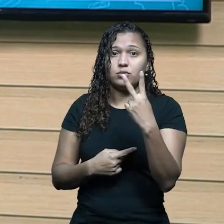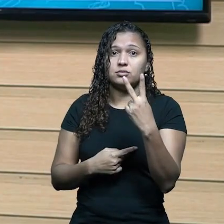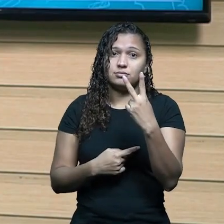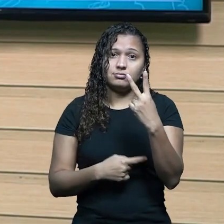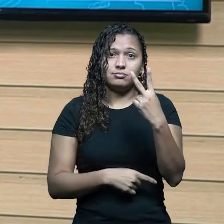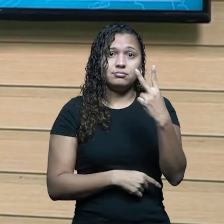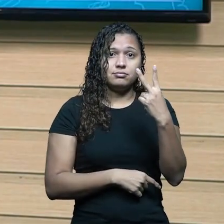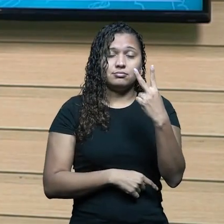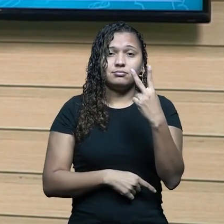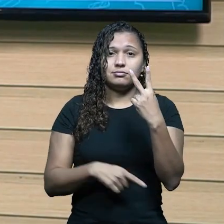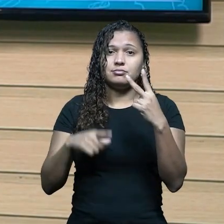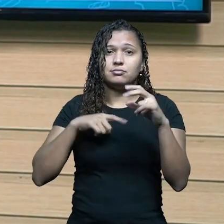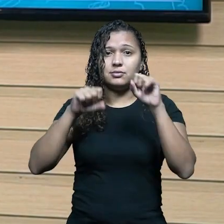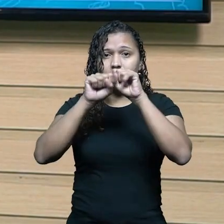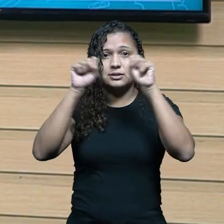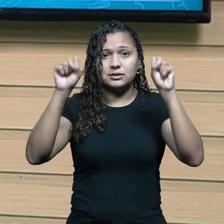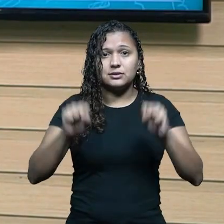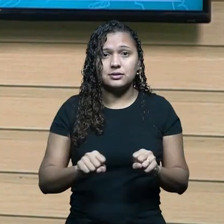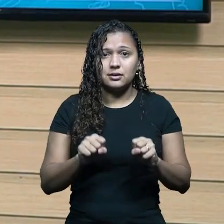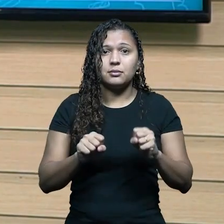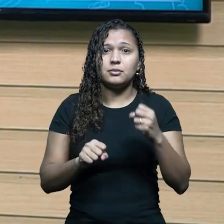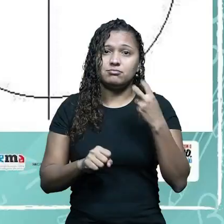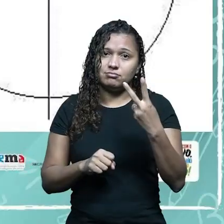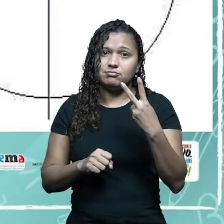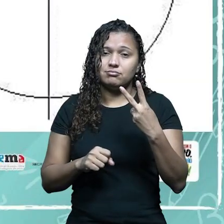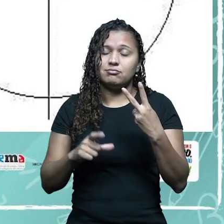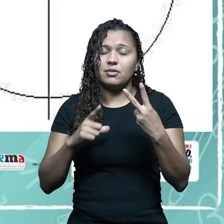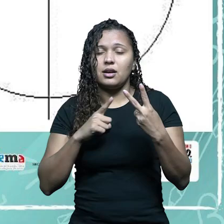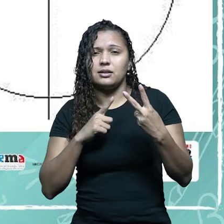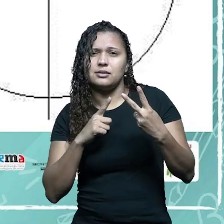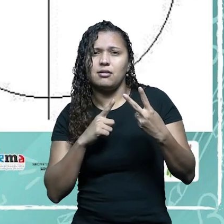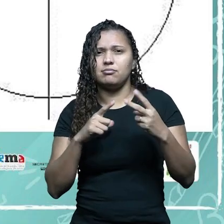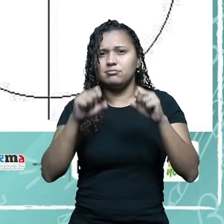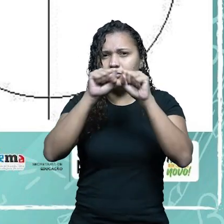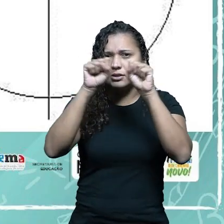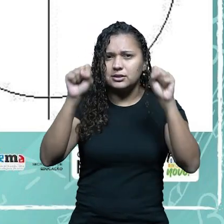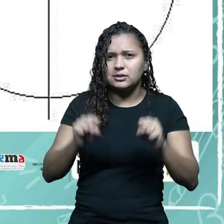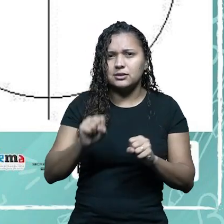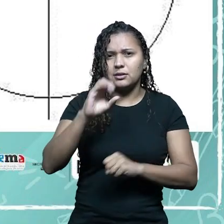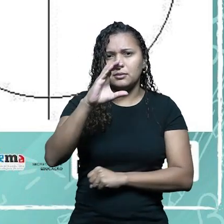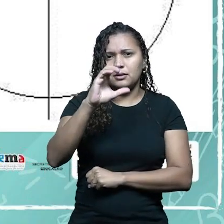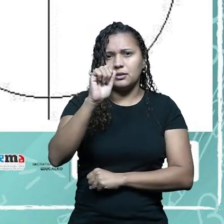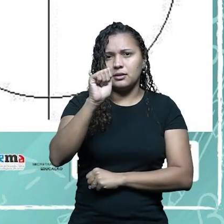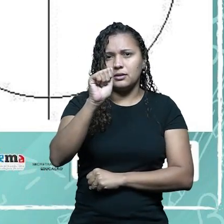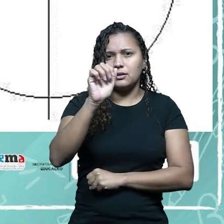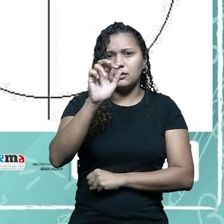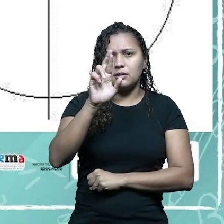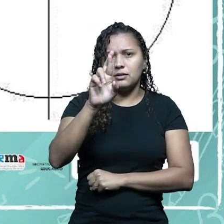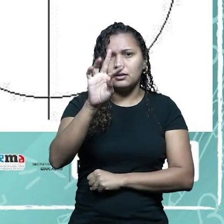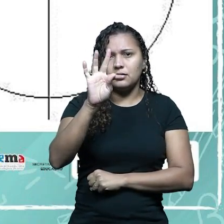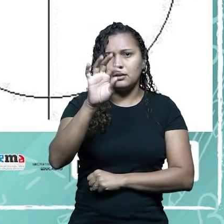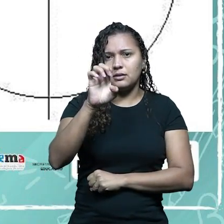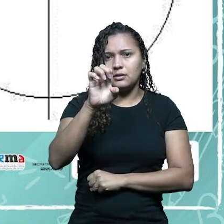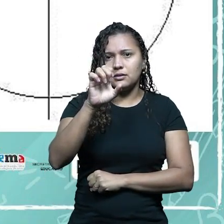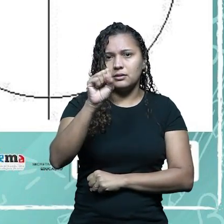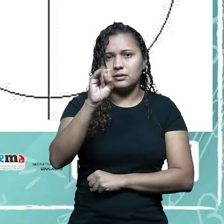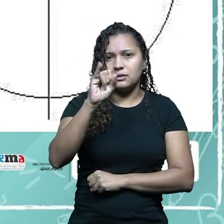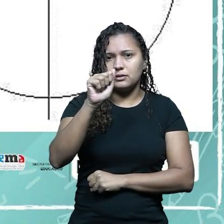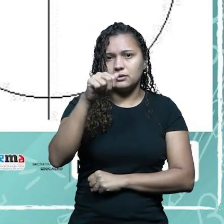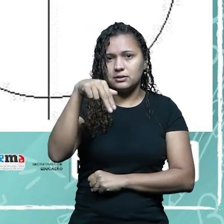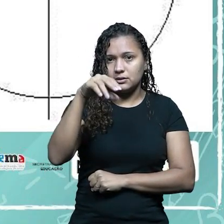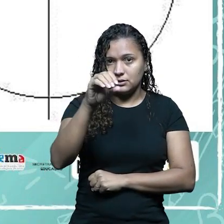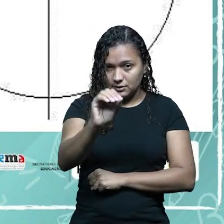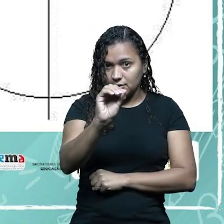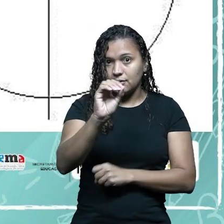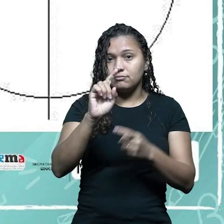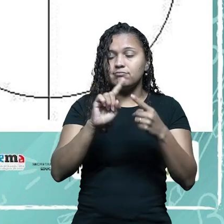de sistema, onde o sistema cartesiano, as coordenadas